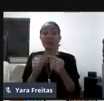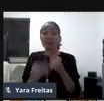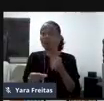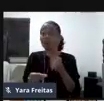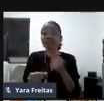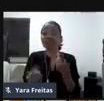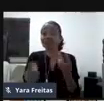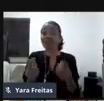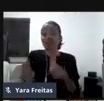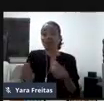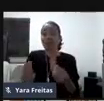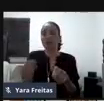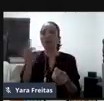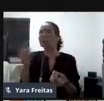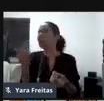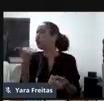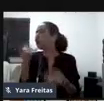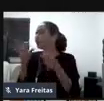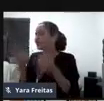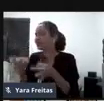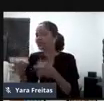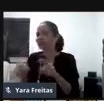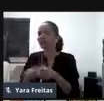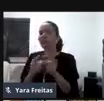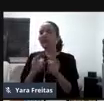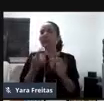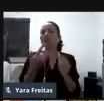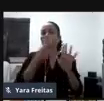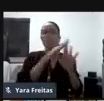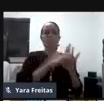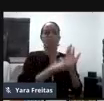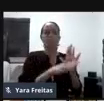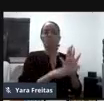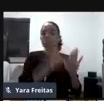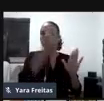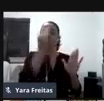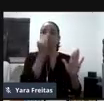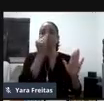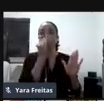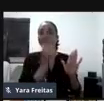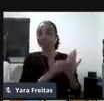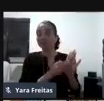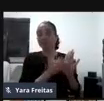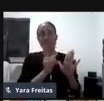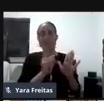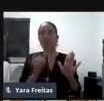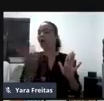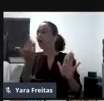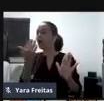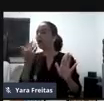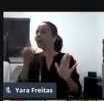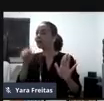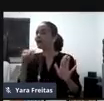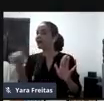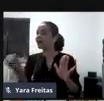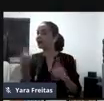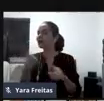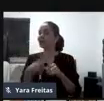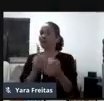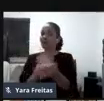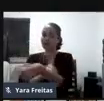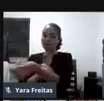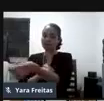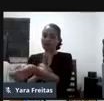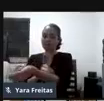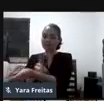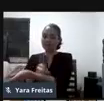funcionou, né? Então, assim, a dieta é importante para quê? Para a gente não ter diabetes ou controlar melhor a diabetes, para não